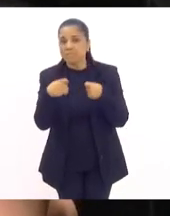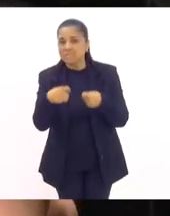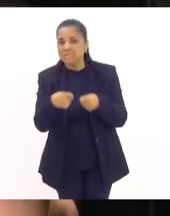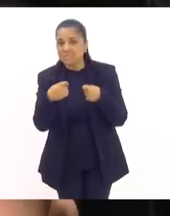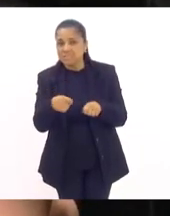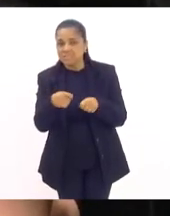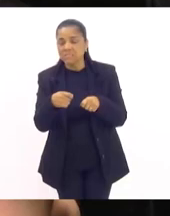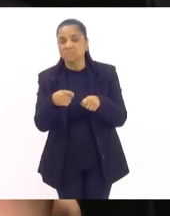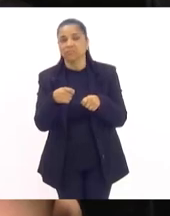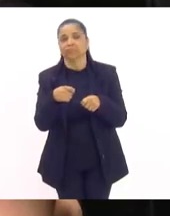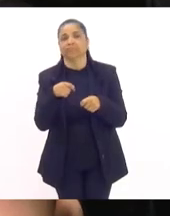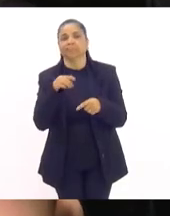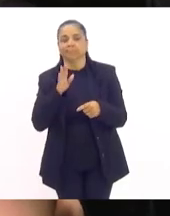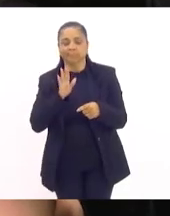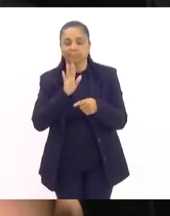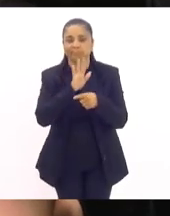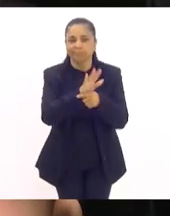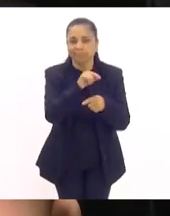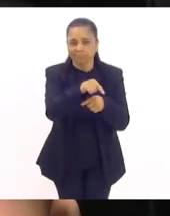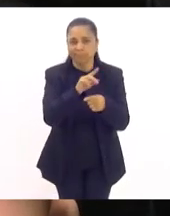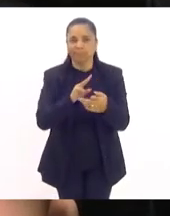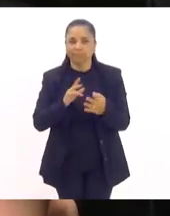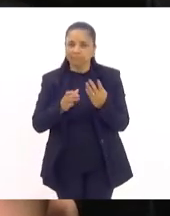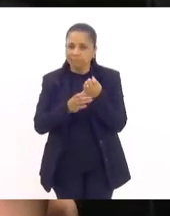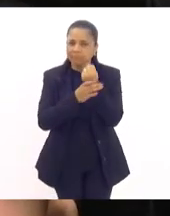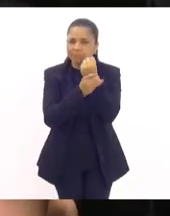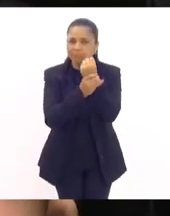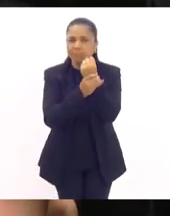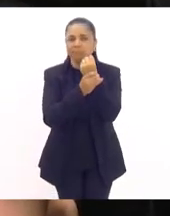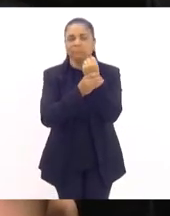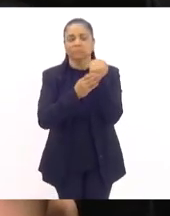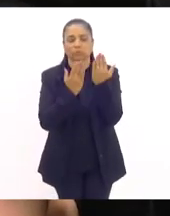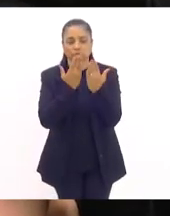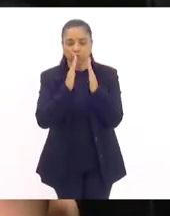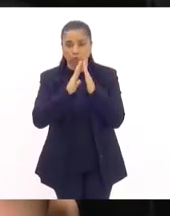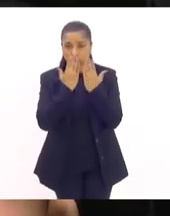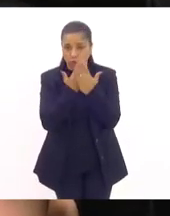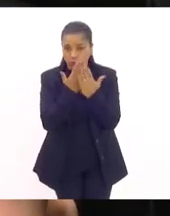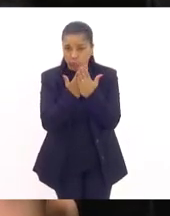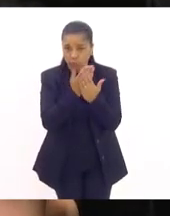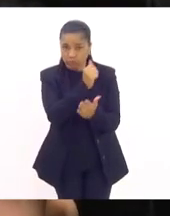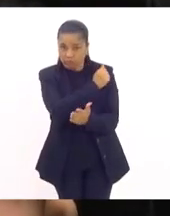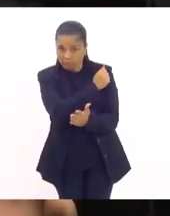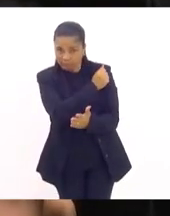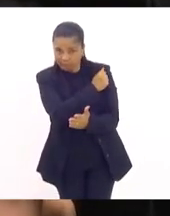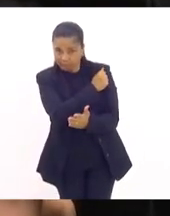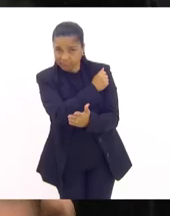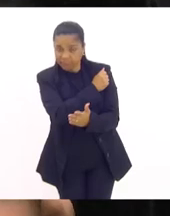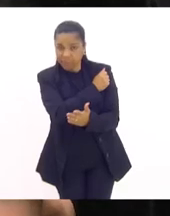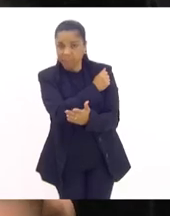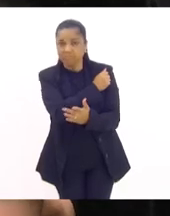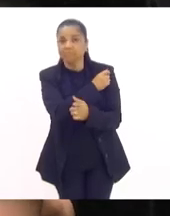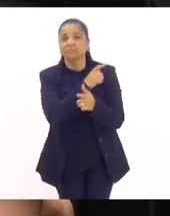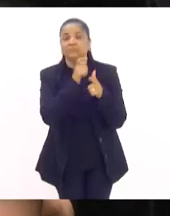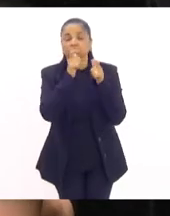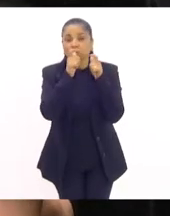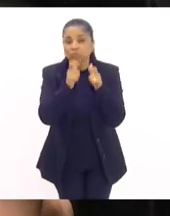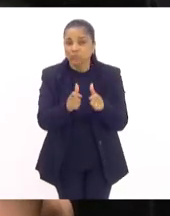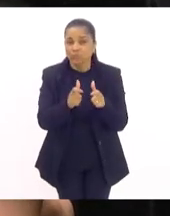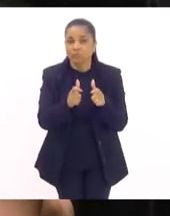segurança para os nossos jovens e para os nossos estudantes, seja um local que faça a